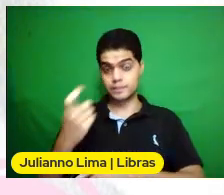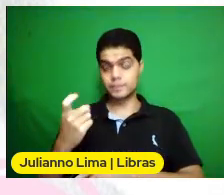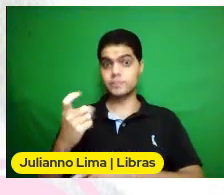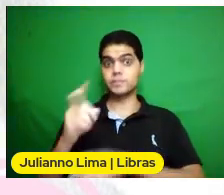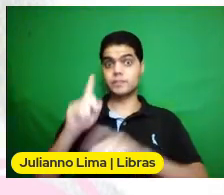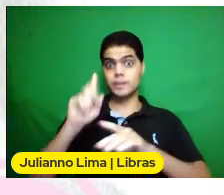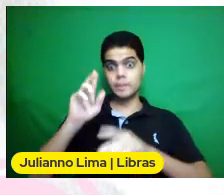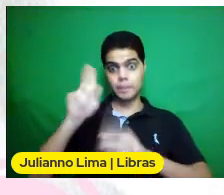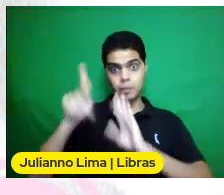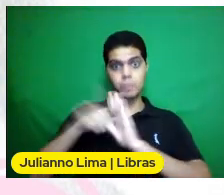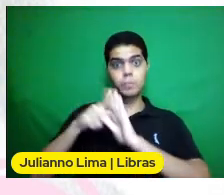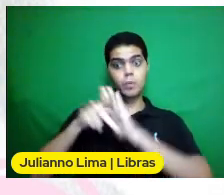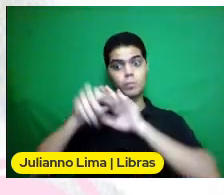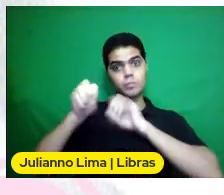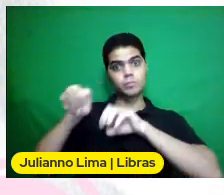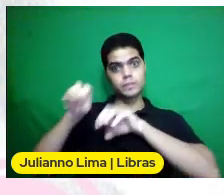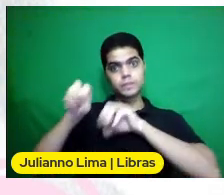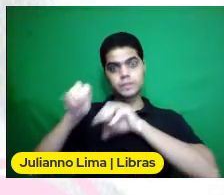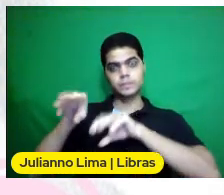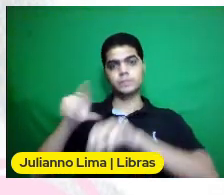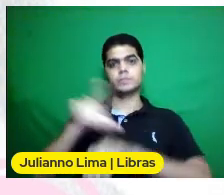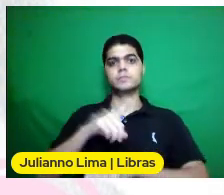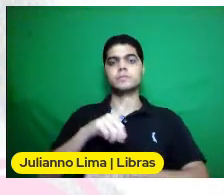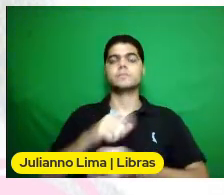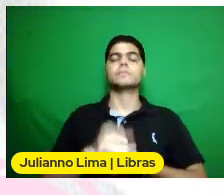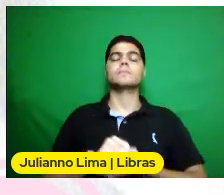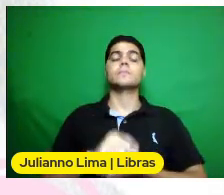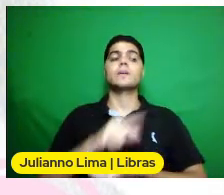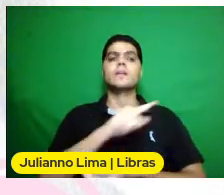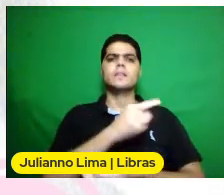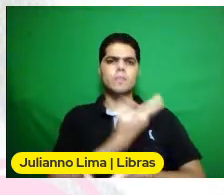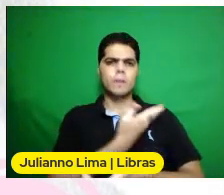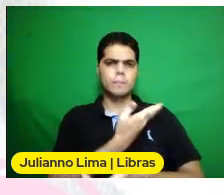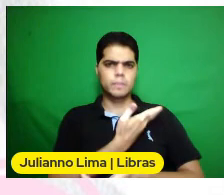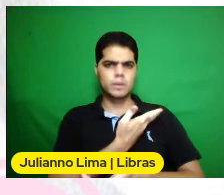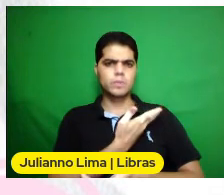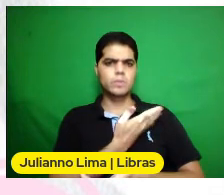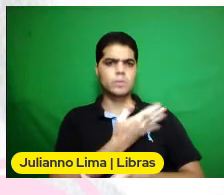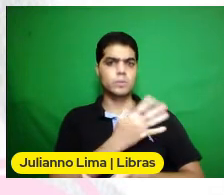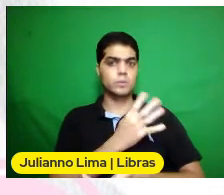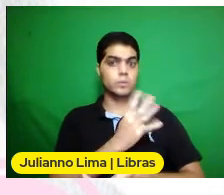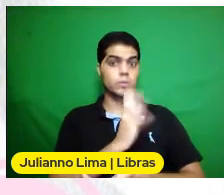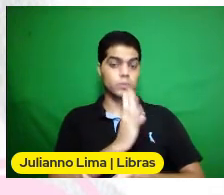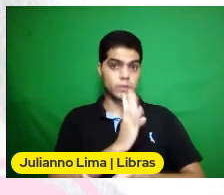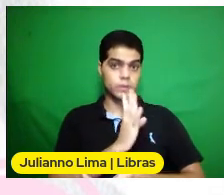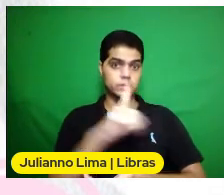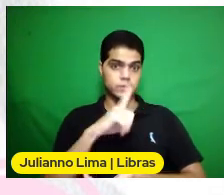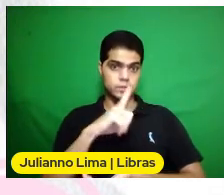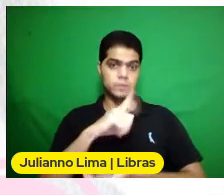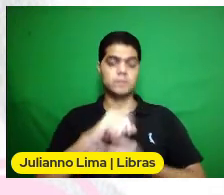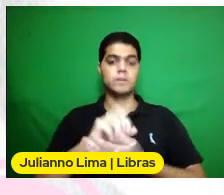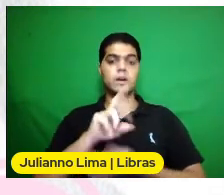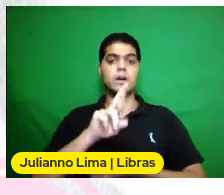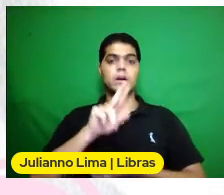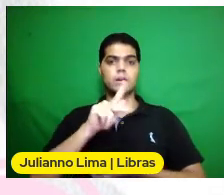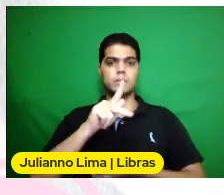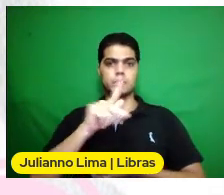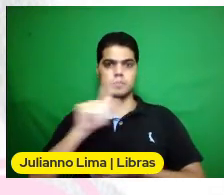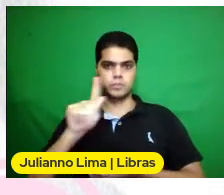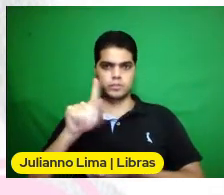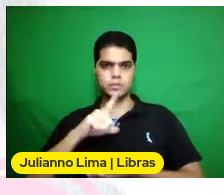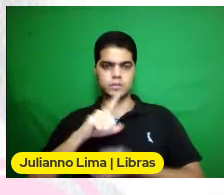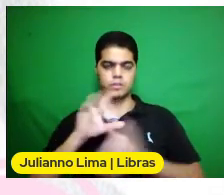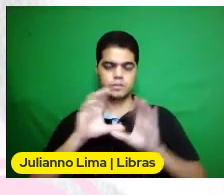um amigo que ele faz sessões de RPG com os alunos. E é excelente, porque assim,